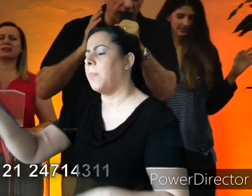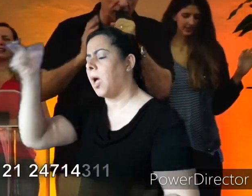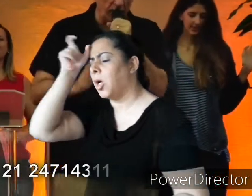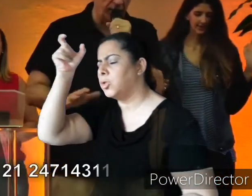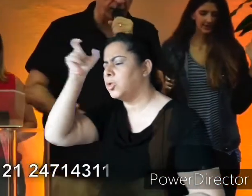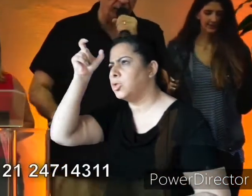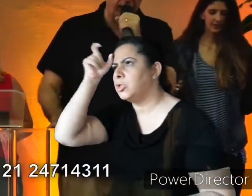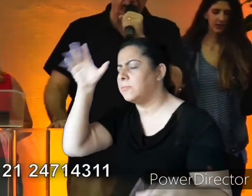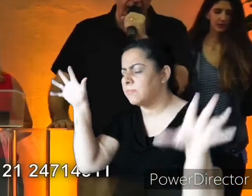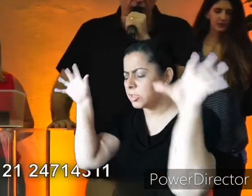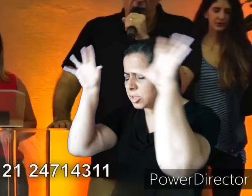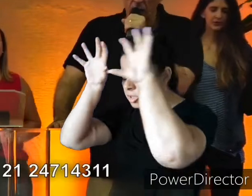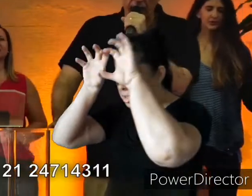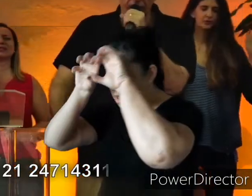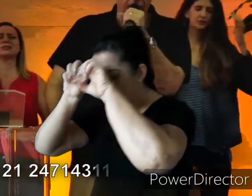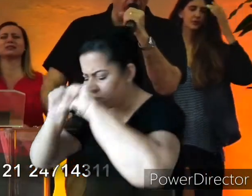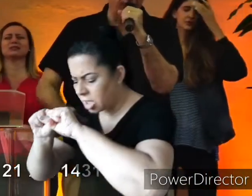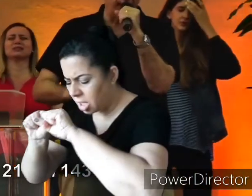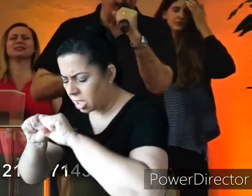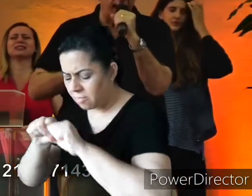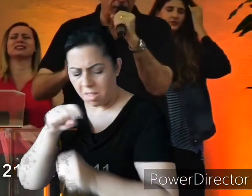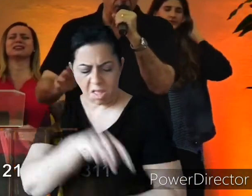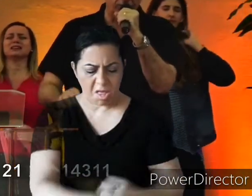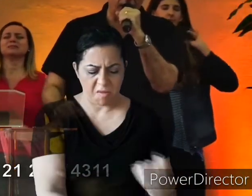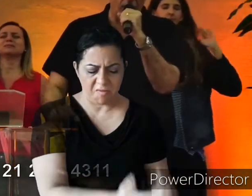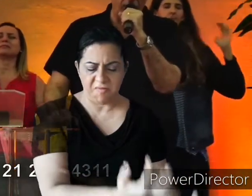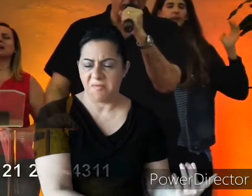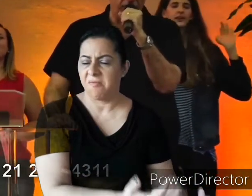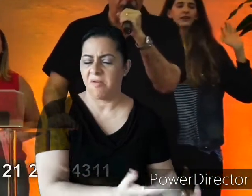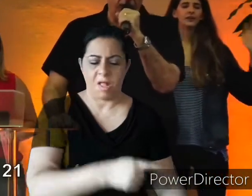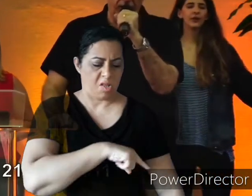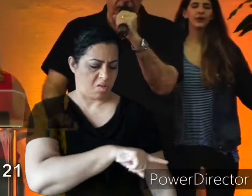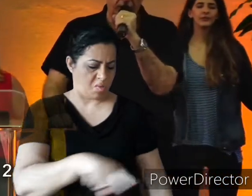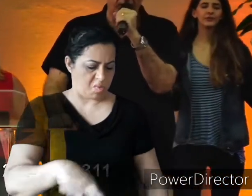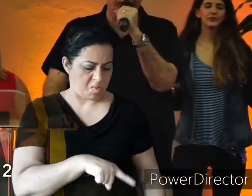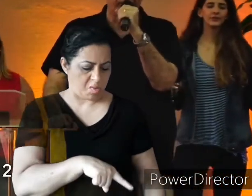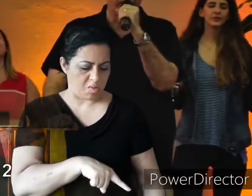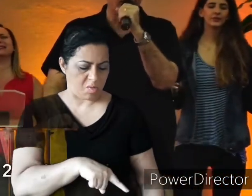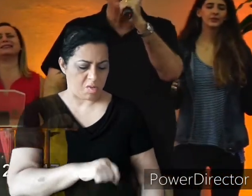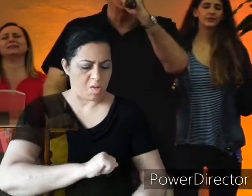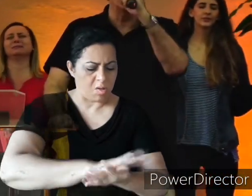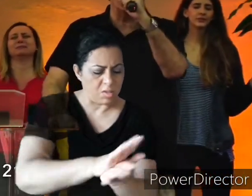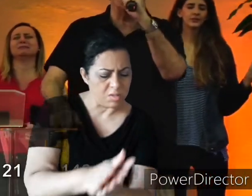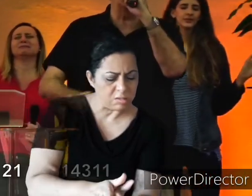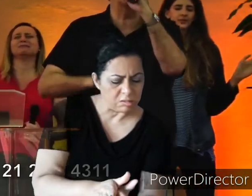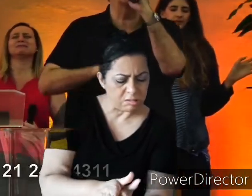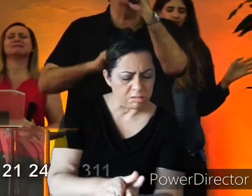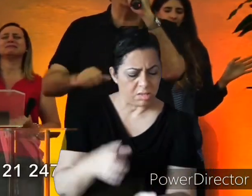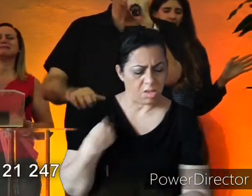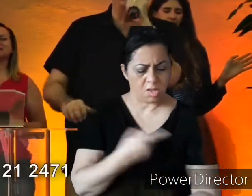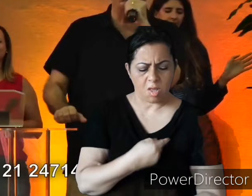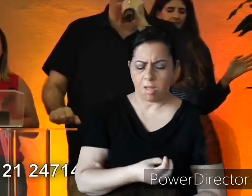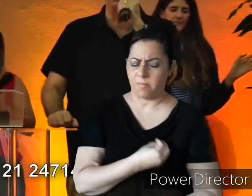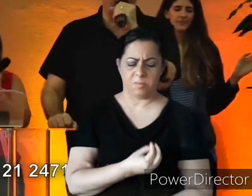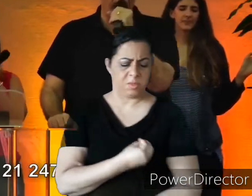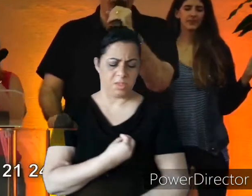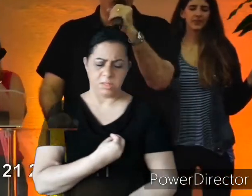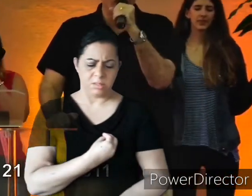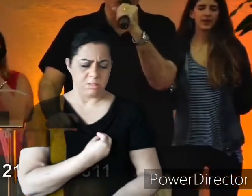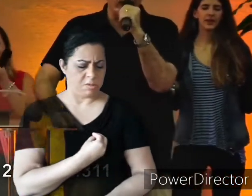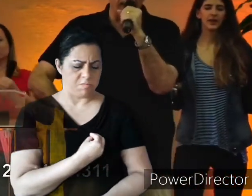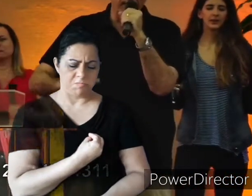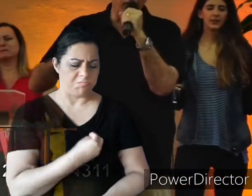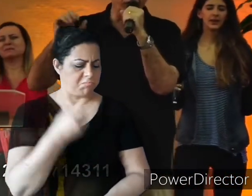prevalecerão contra as nossas vidas, porque somos a igreja do Senhor Jesus Cristo. Vai abençoando cada lar,